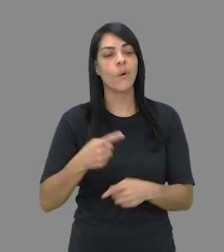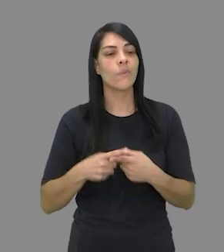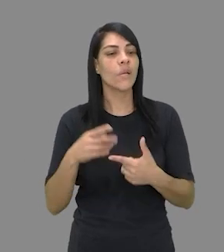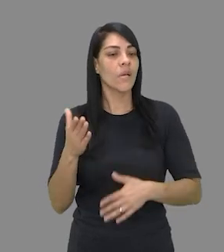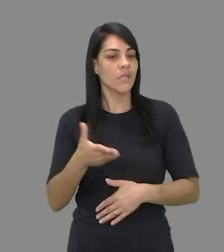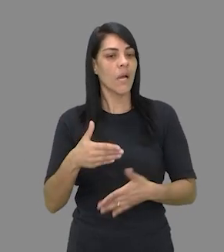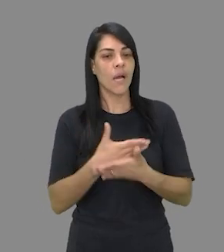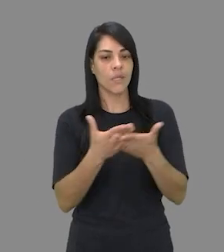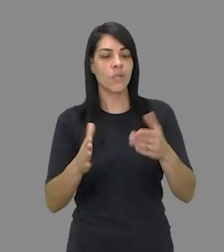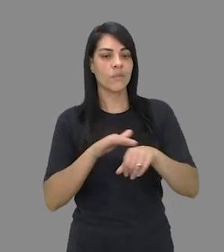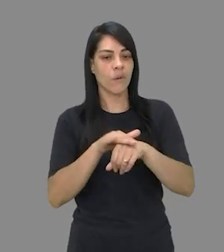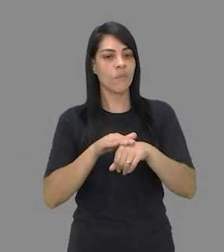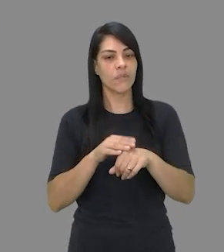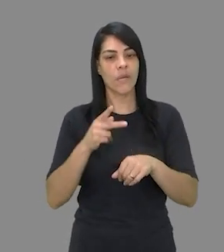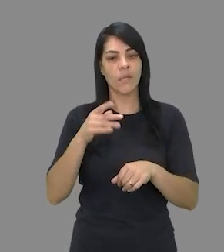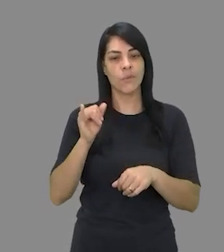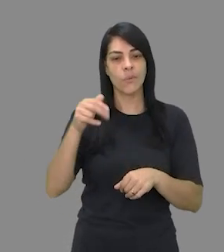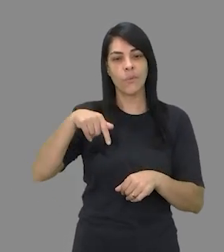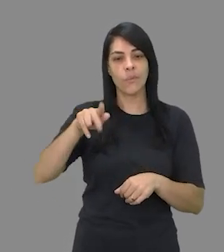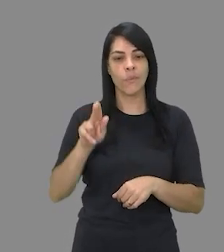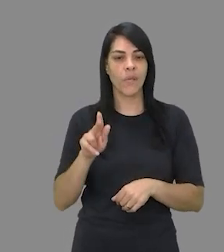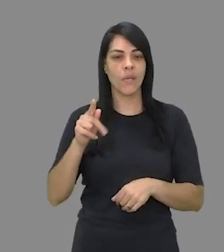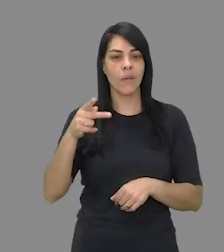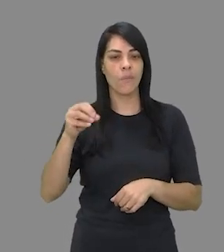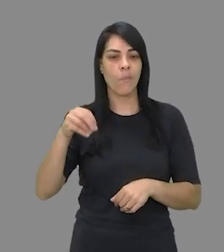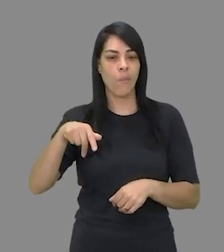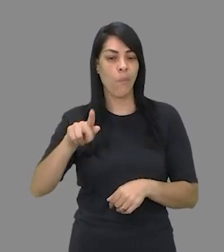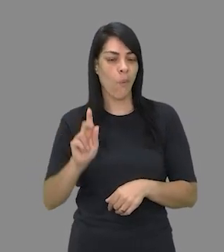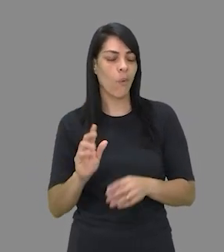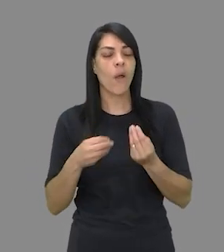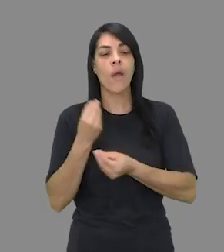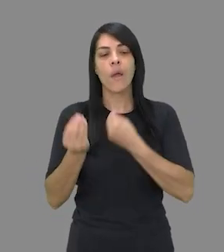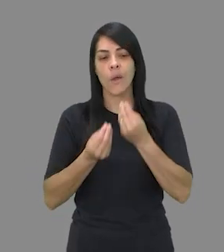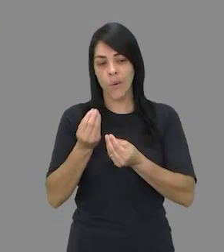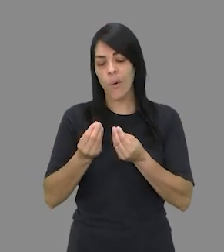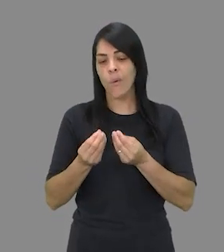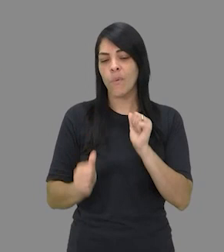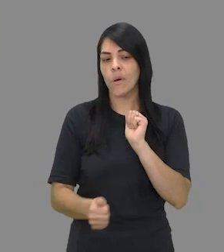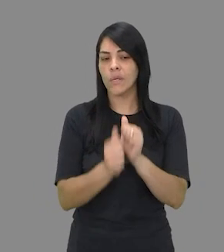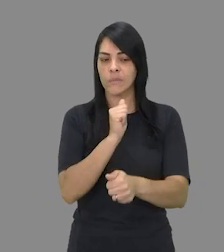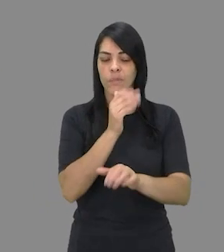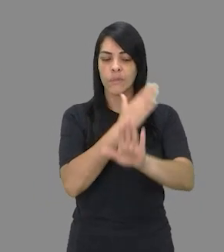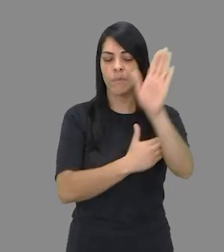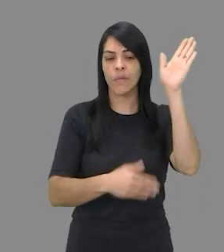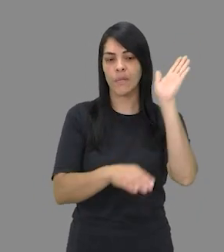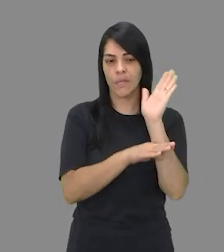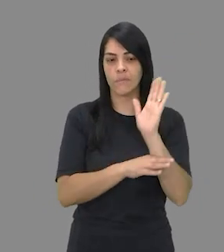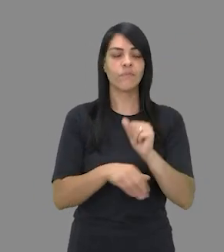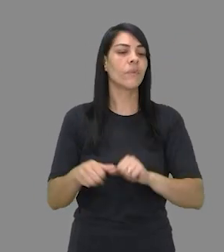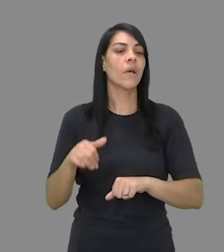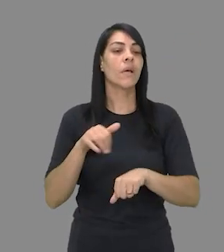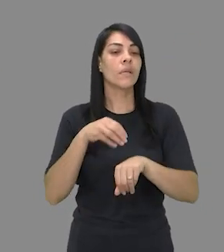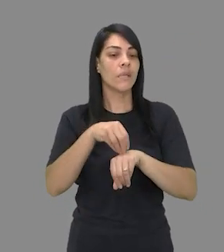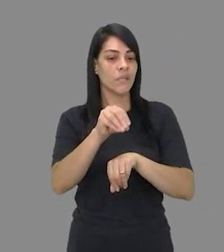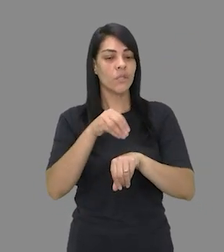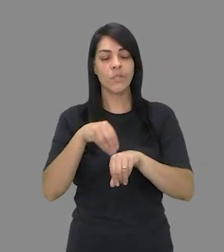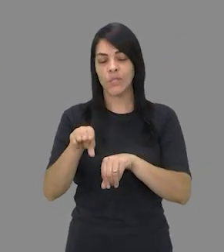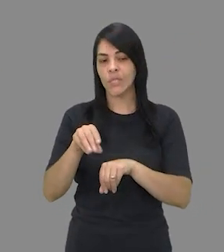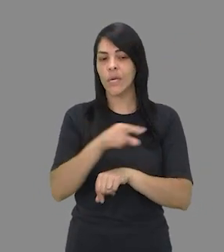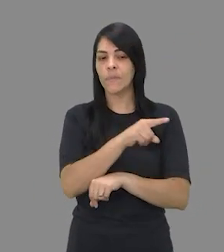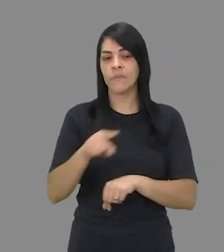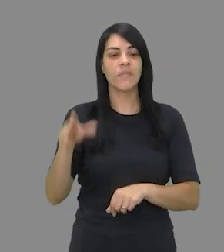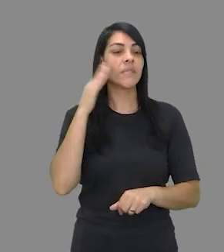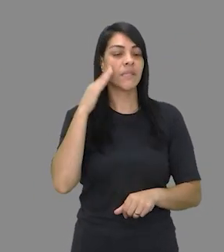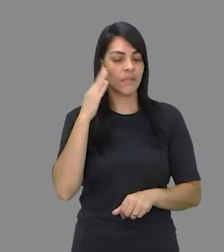do tênis de mesa apresentado como esporte paralímpico. Eu vou dar dicas de onde vocês saberem mais ainda